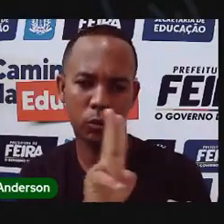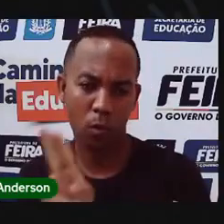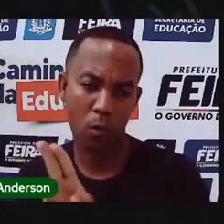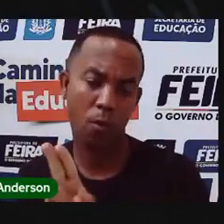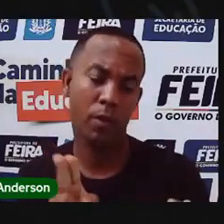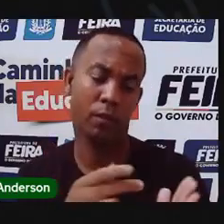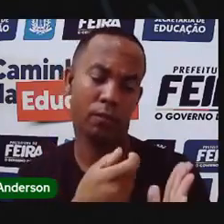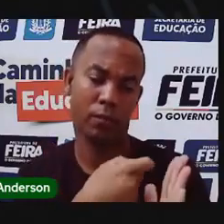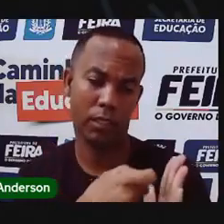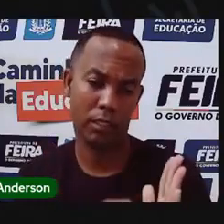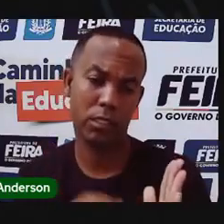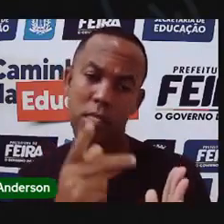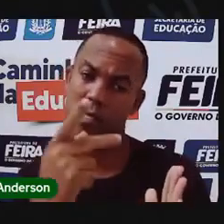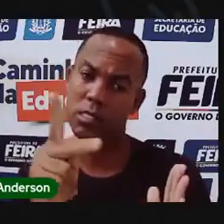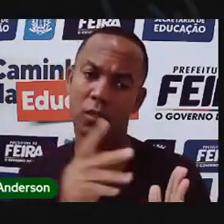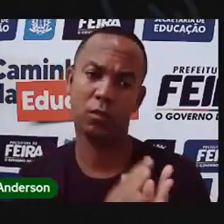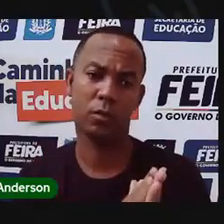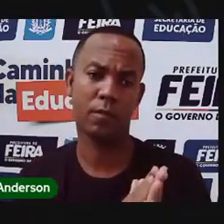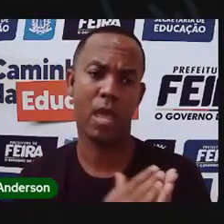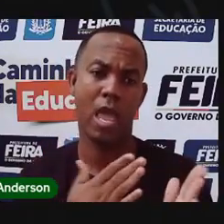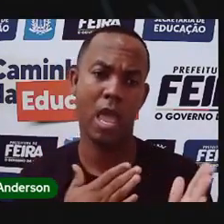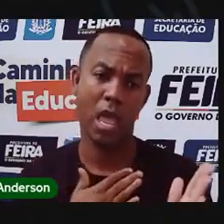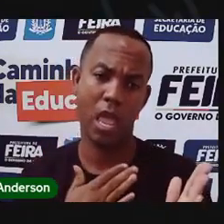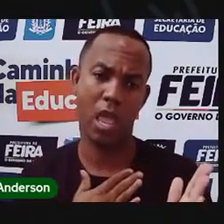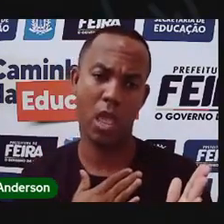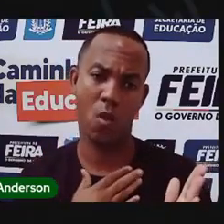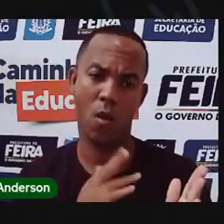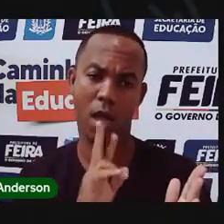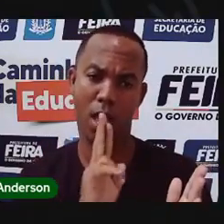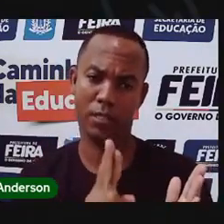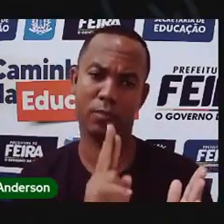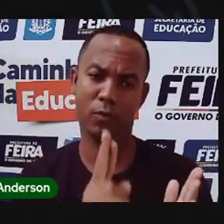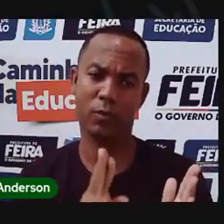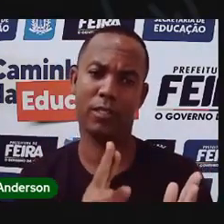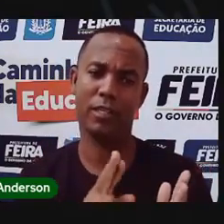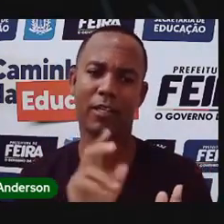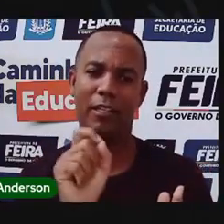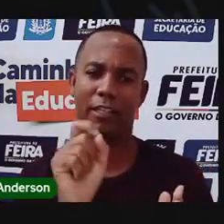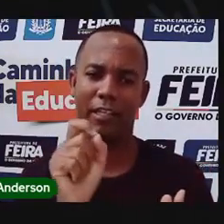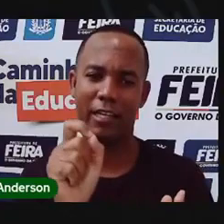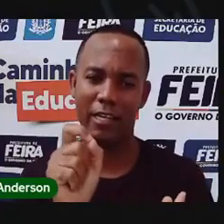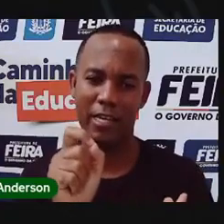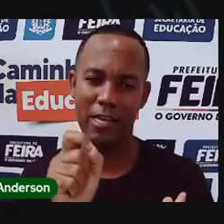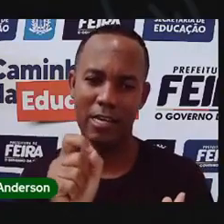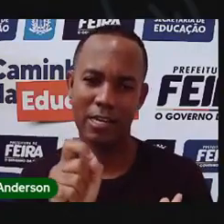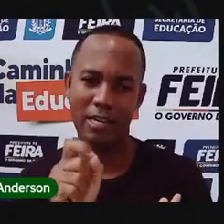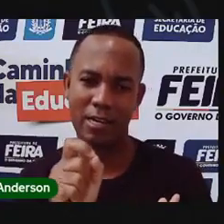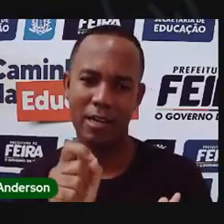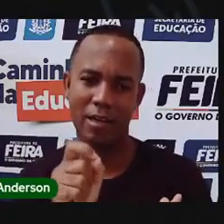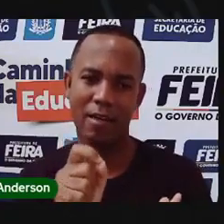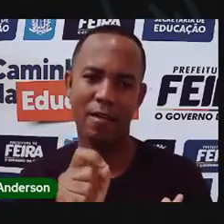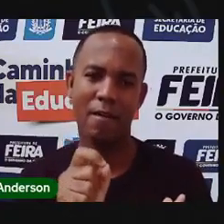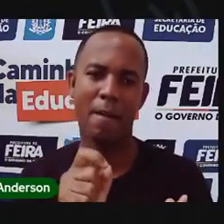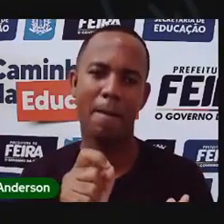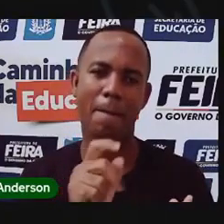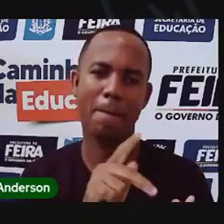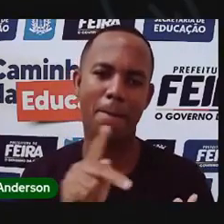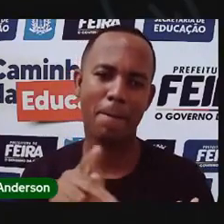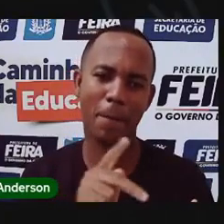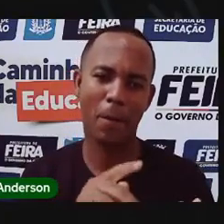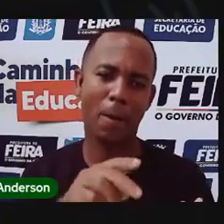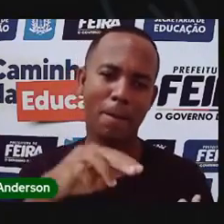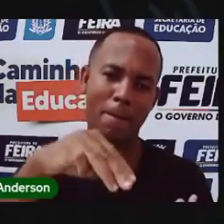do estudante. Se eu fosse responder essa atividade, adivinha que nome estaria aqui?